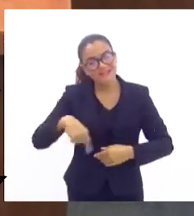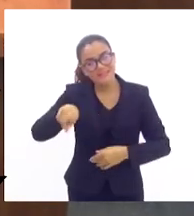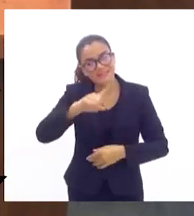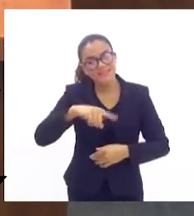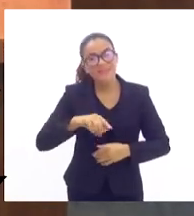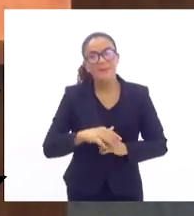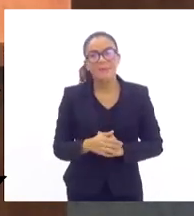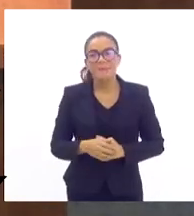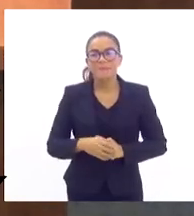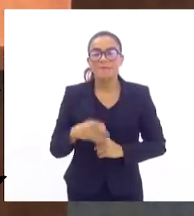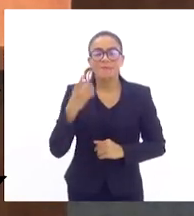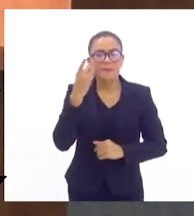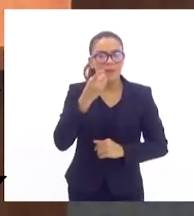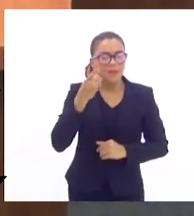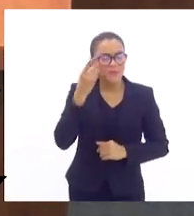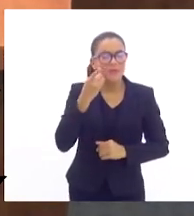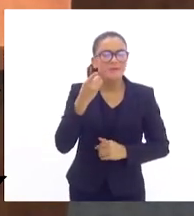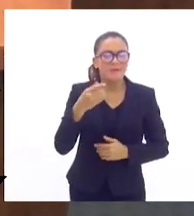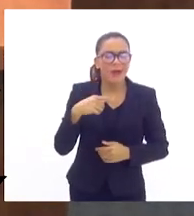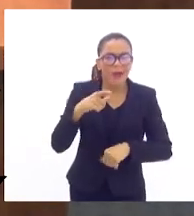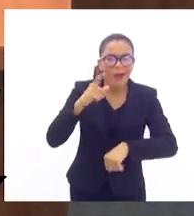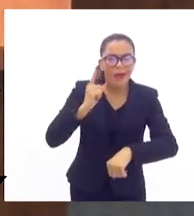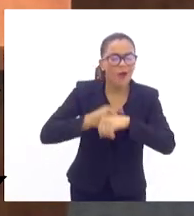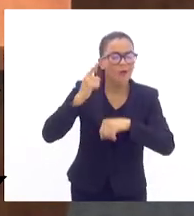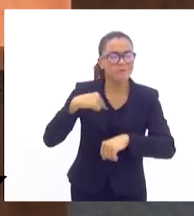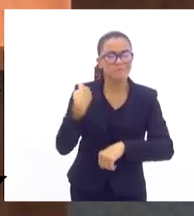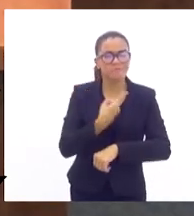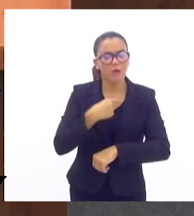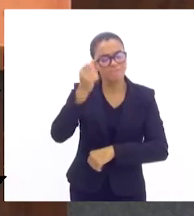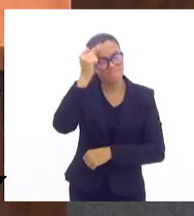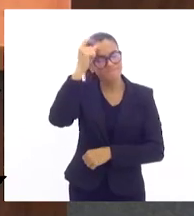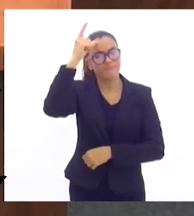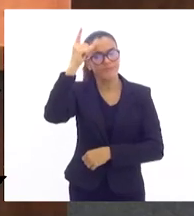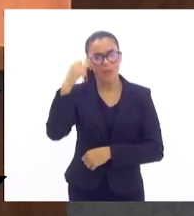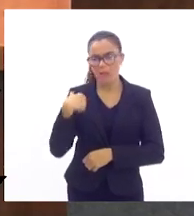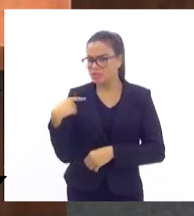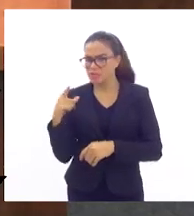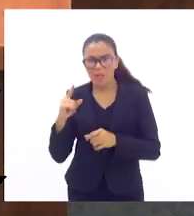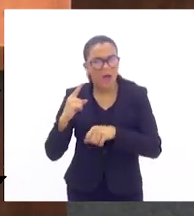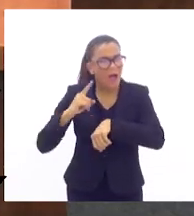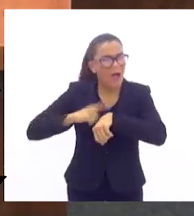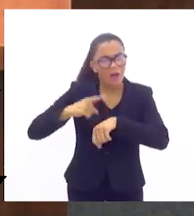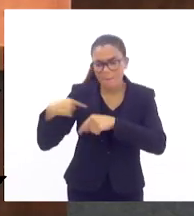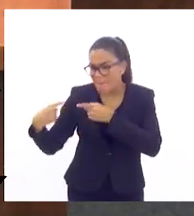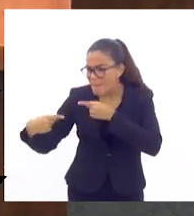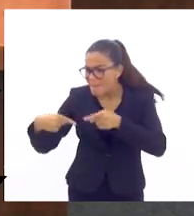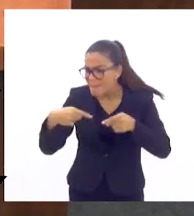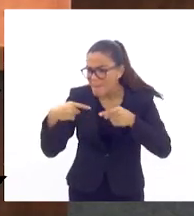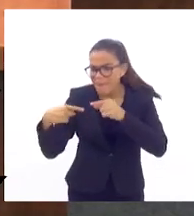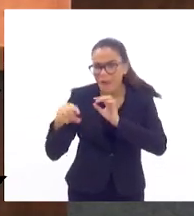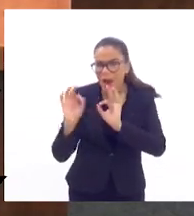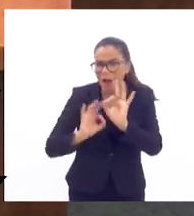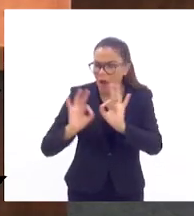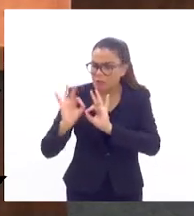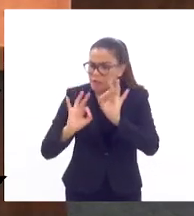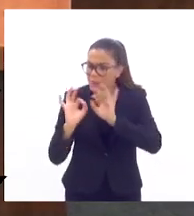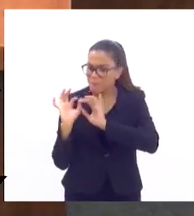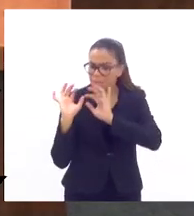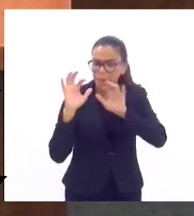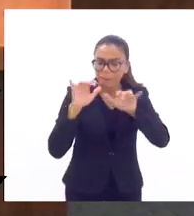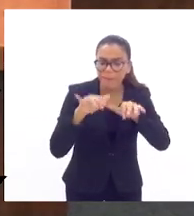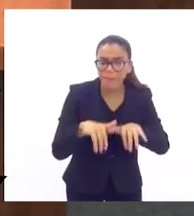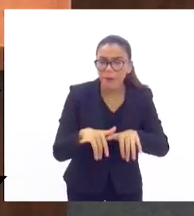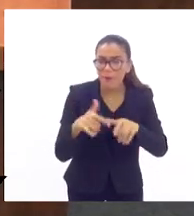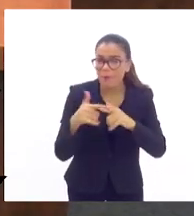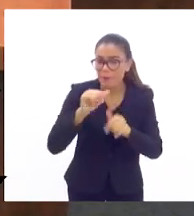Deputado, assim que soubemos dessa audiência pública, fizemos questão de nos organizarmos para estarmos aqui, porque desde que teve essa alteração